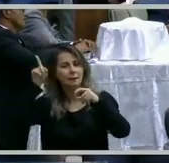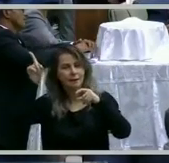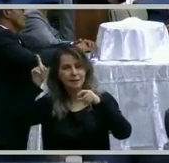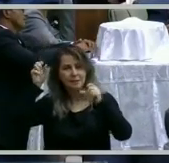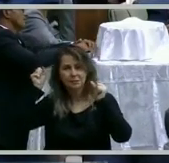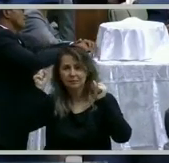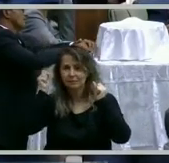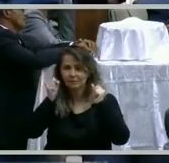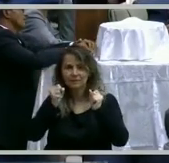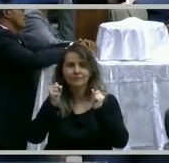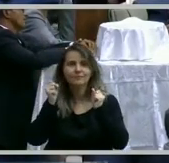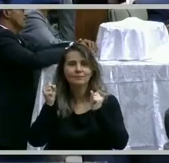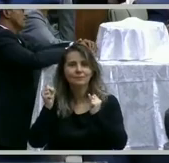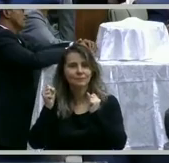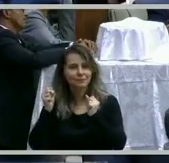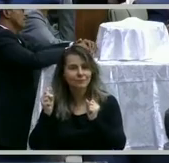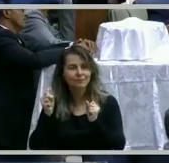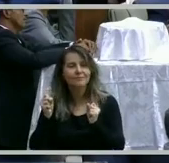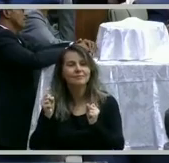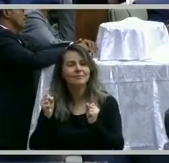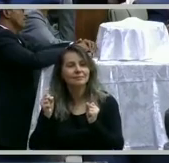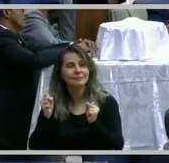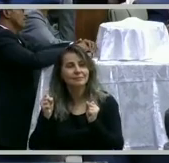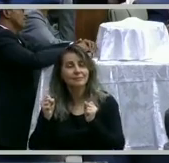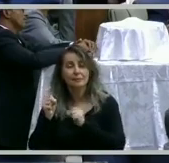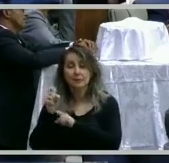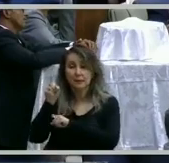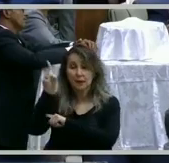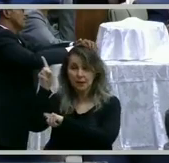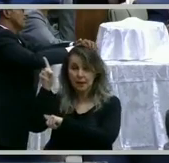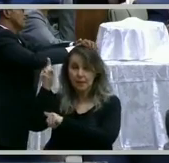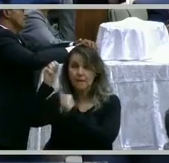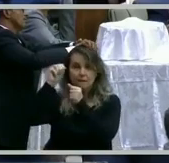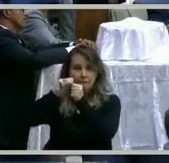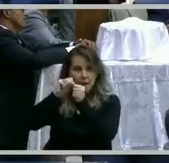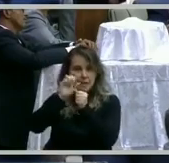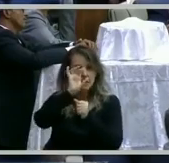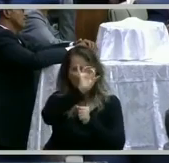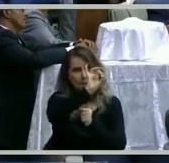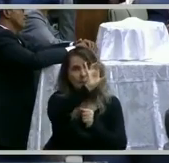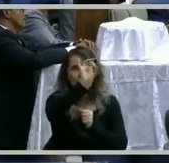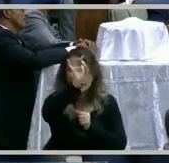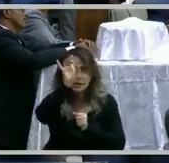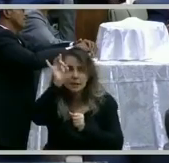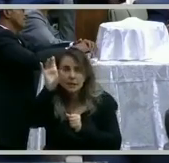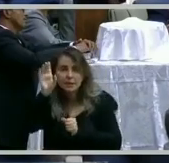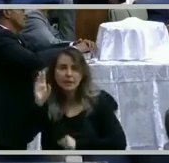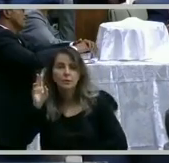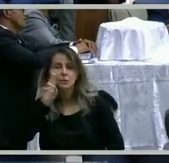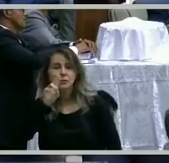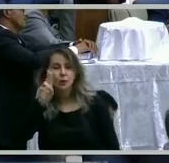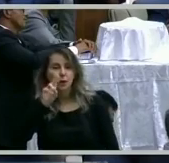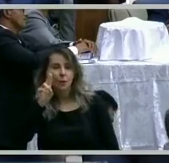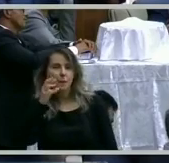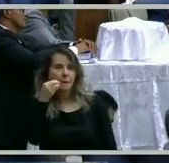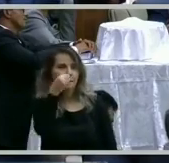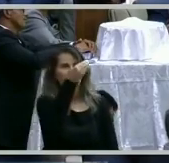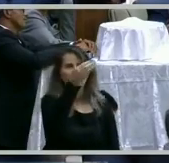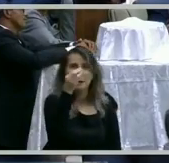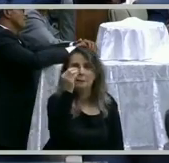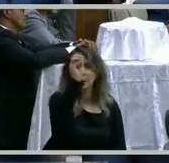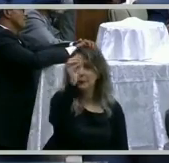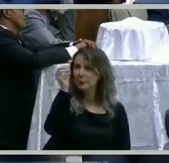poderoso que ele fez e deu nome a cada uma. E ele chama cada uma pelo seu